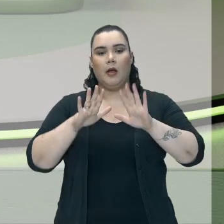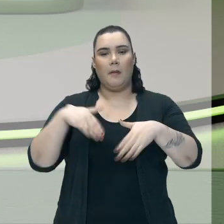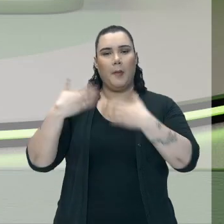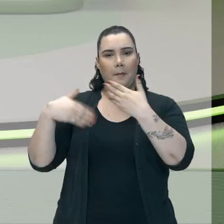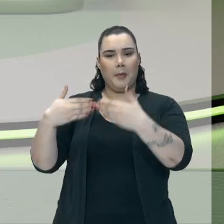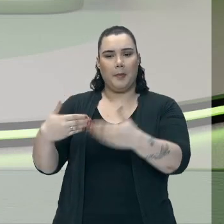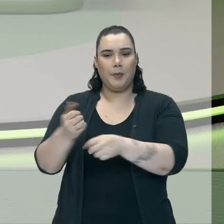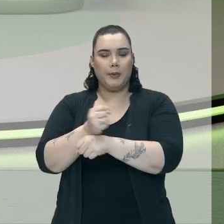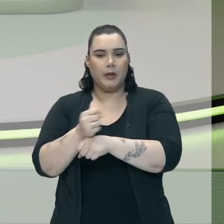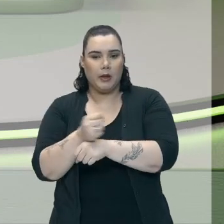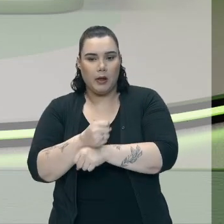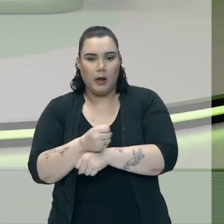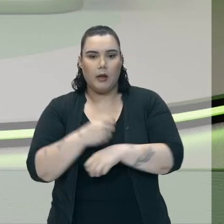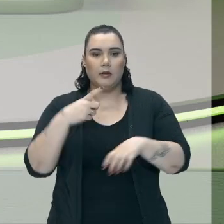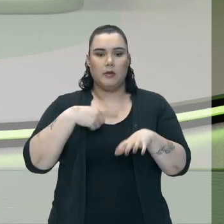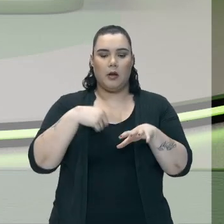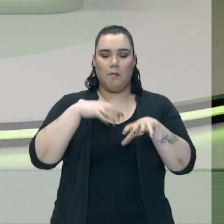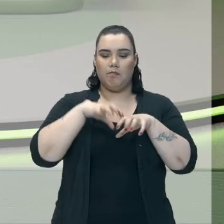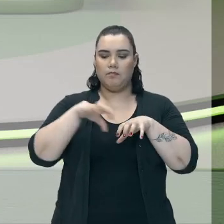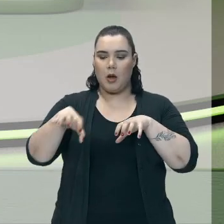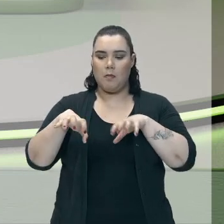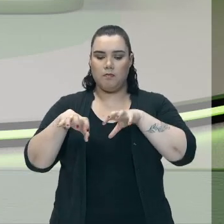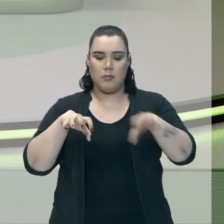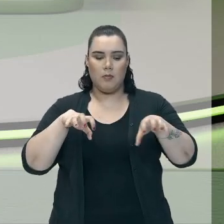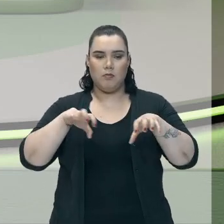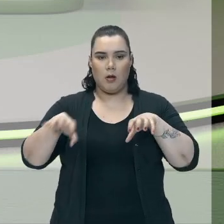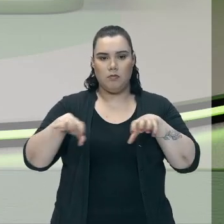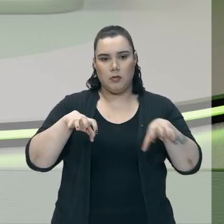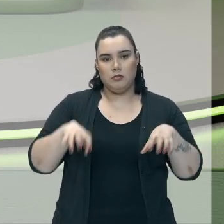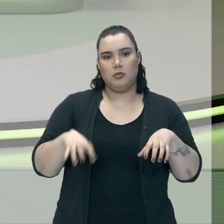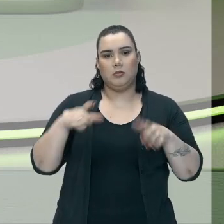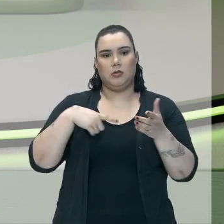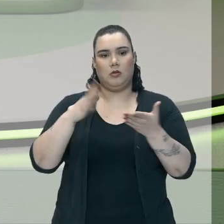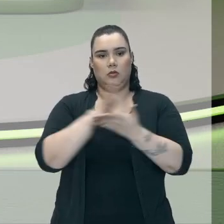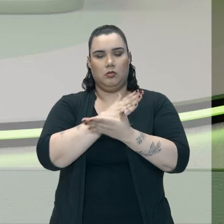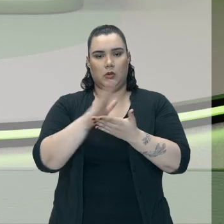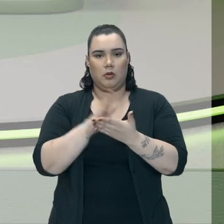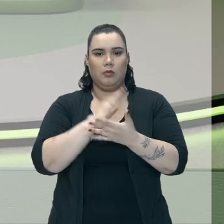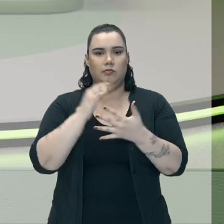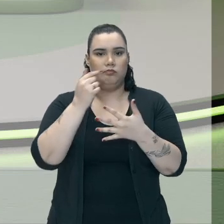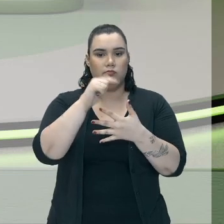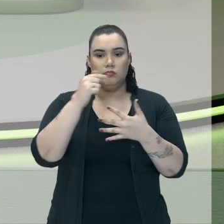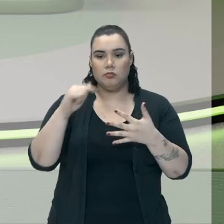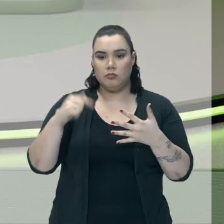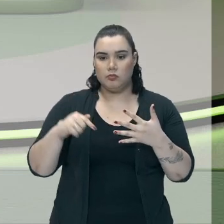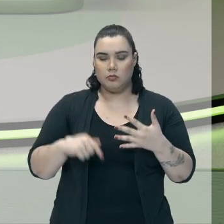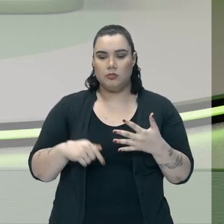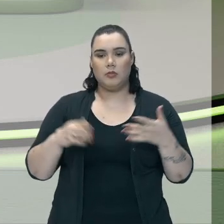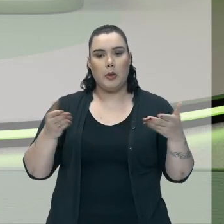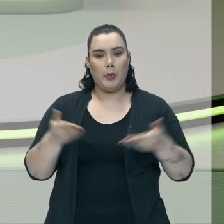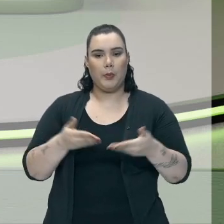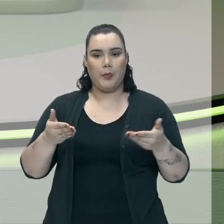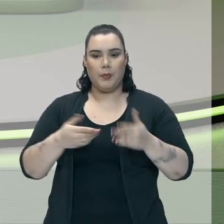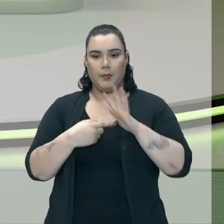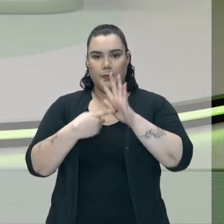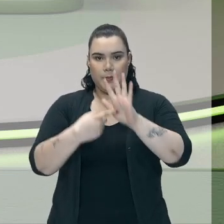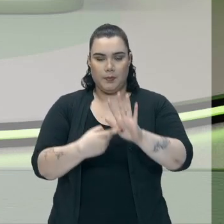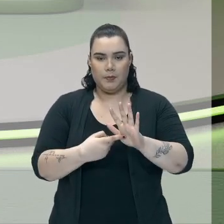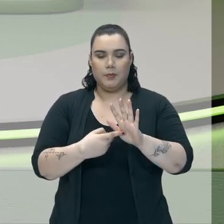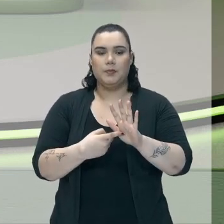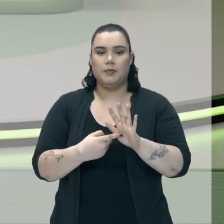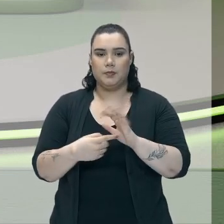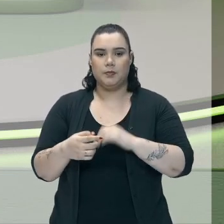tempo, ela foi se subdividindo em alguns ramos, que nós vamos conhecer agora,